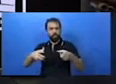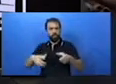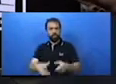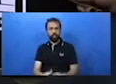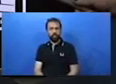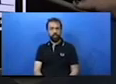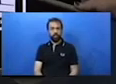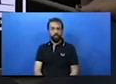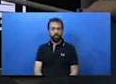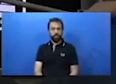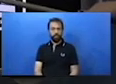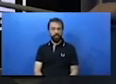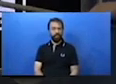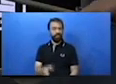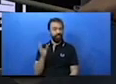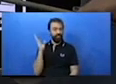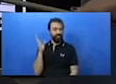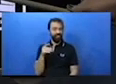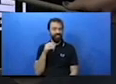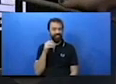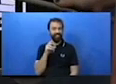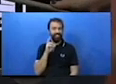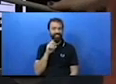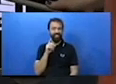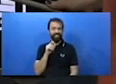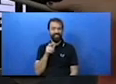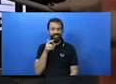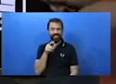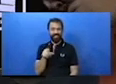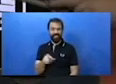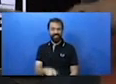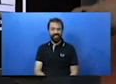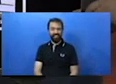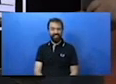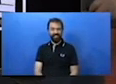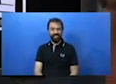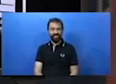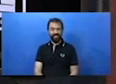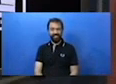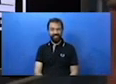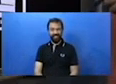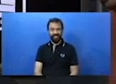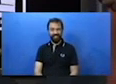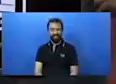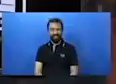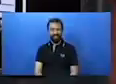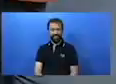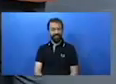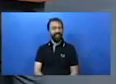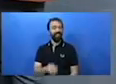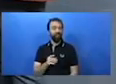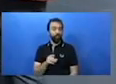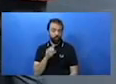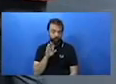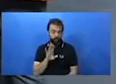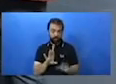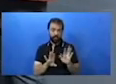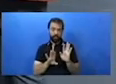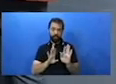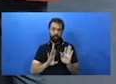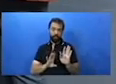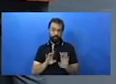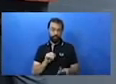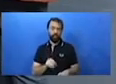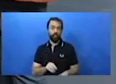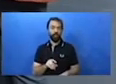civil, arretada. Eu, se fosse você, tomava cuidado quando uma mulher, principalmente da região do